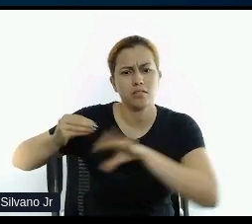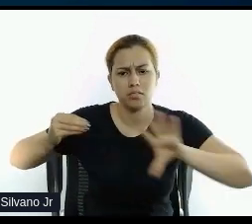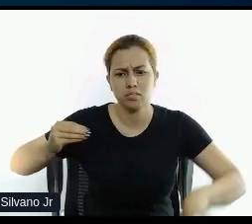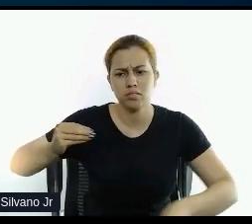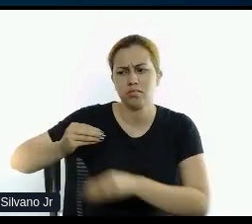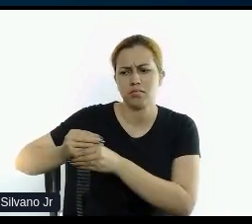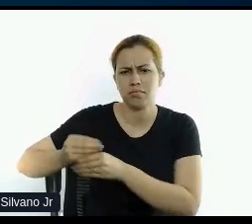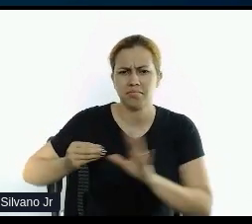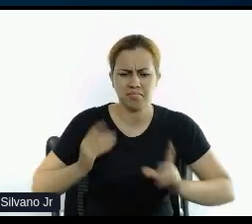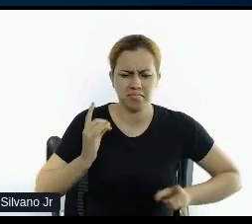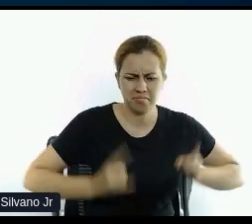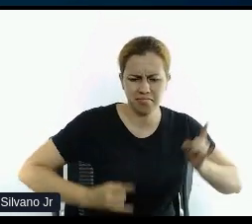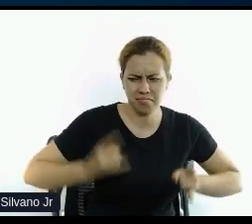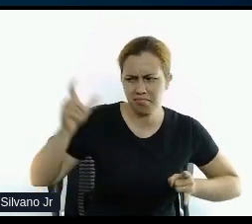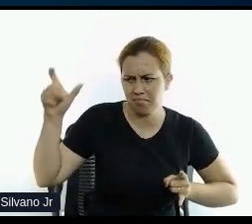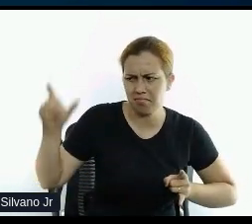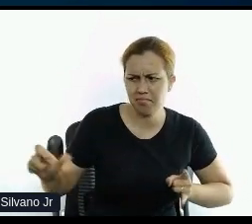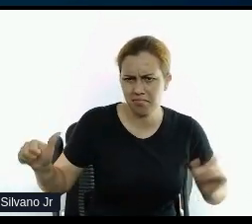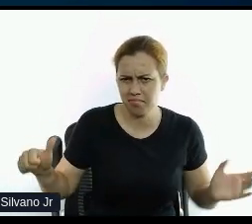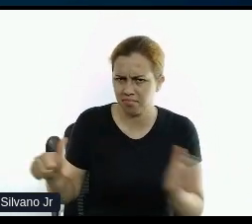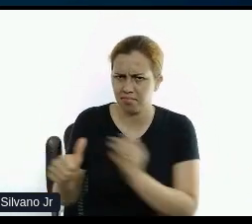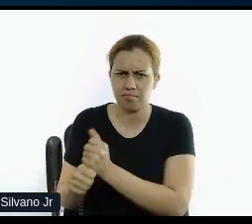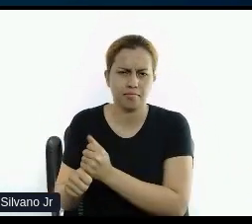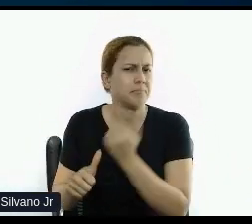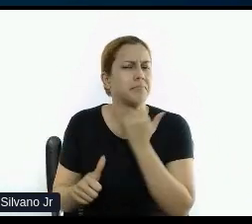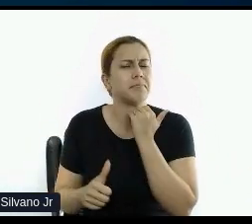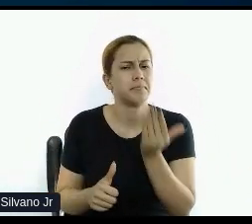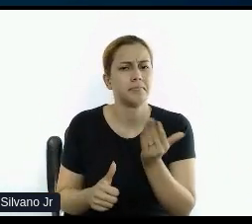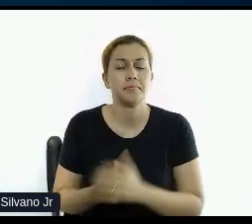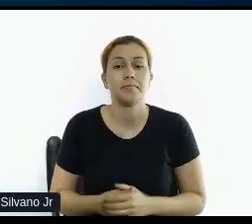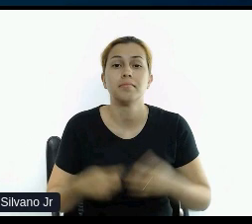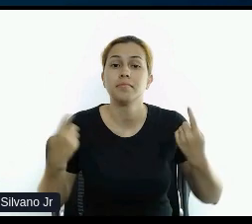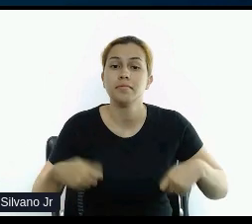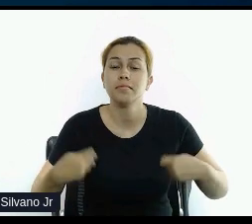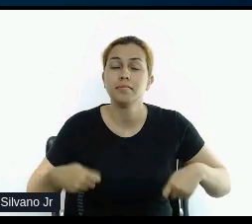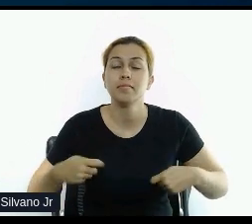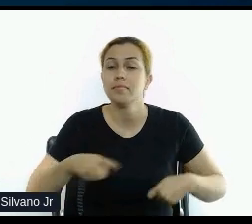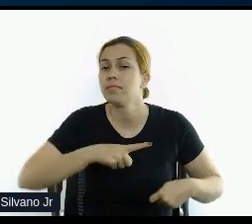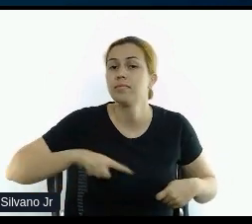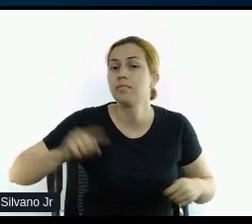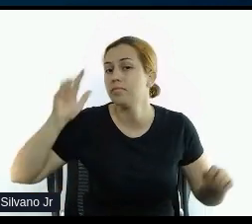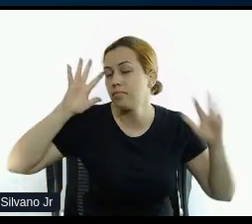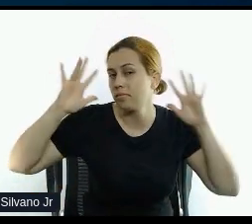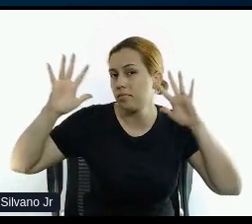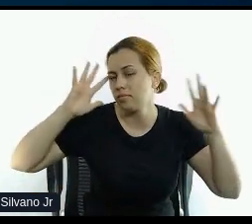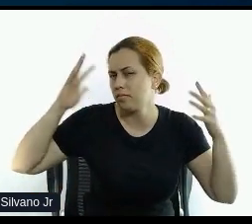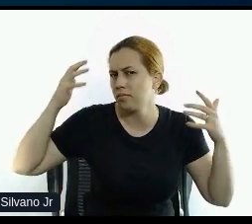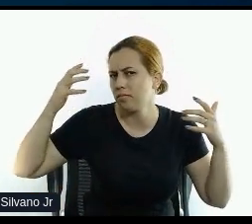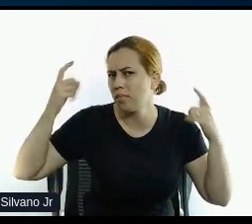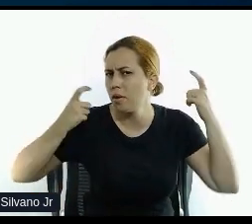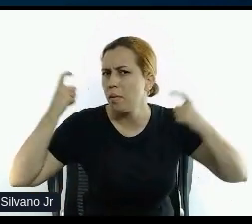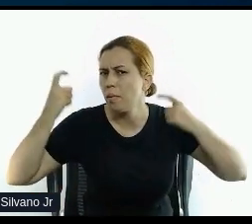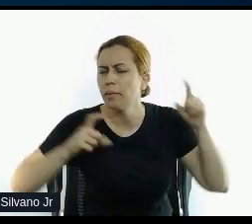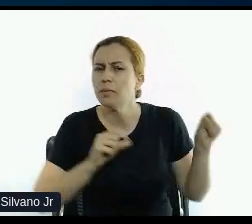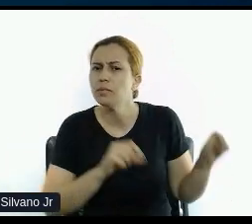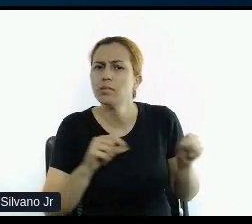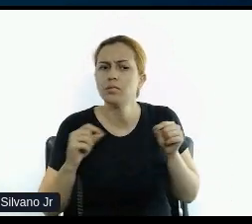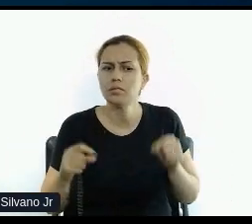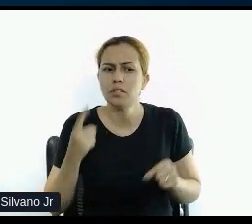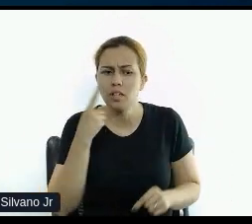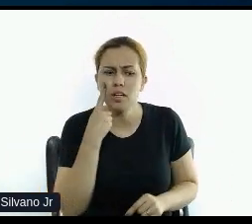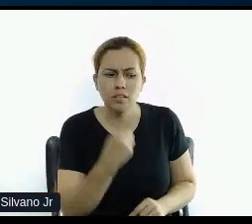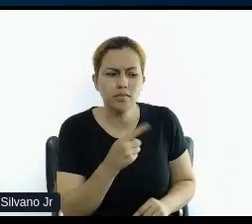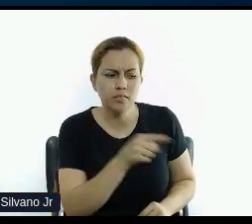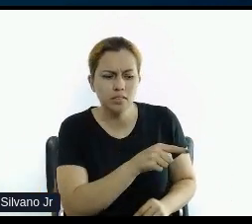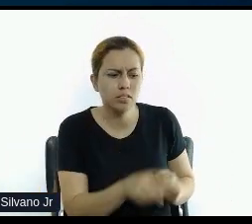que nós temos que ter cuidado, nós temos que ter uma preocupação muito grande frente àquilo que está sendo reproduzido, principalmente dentro de um contexto de